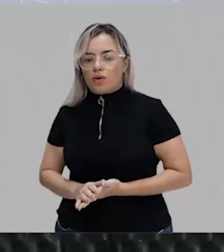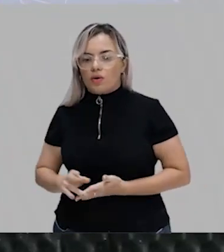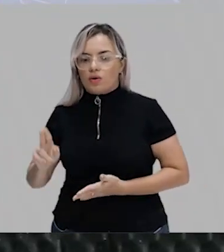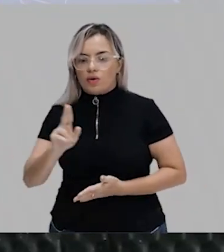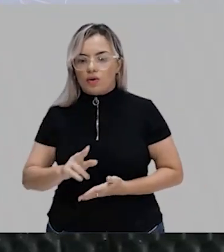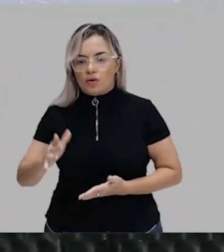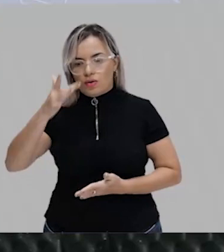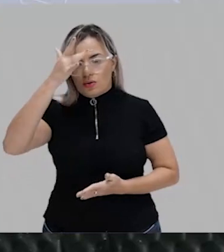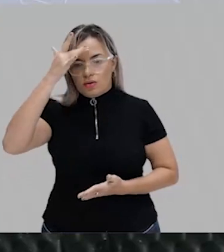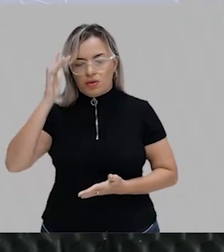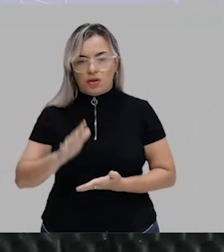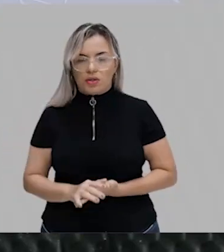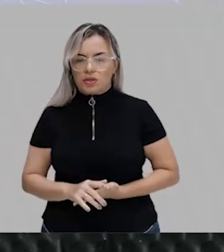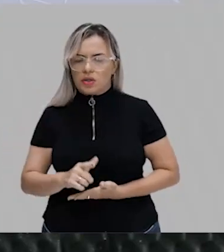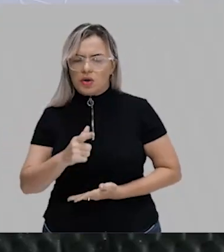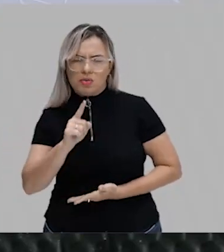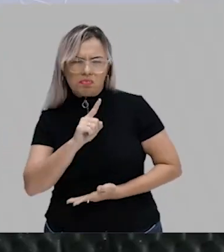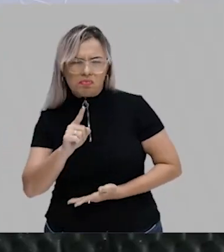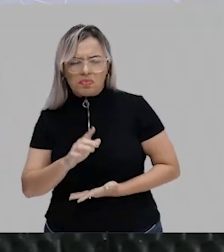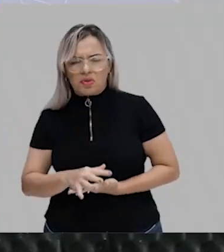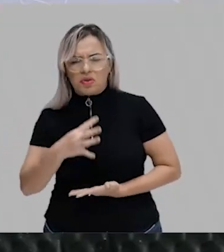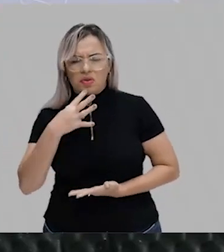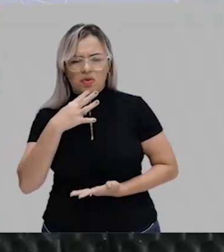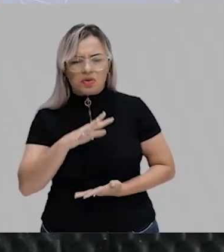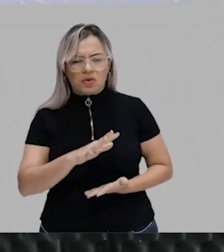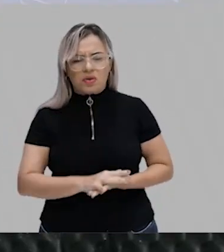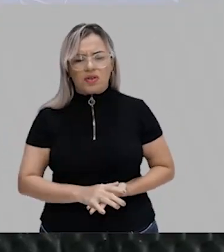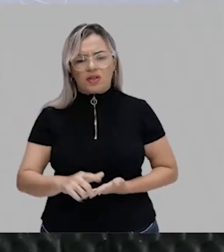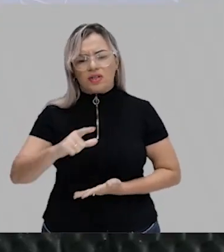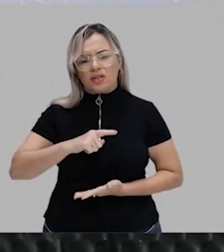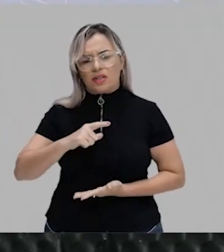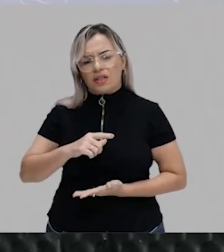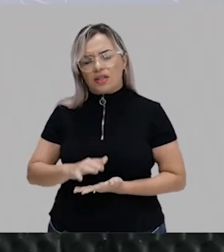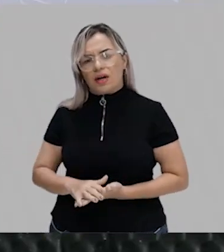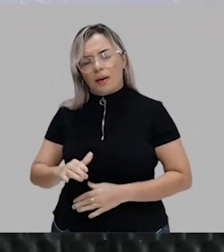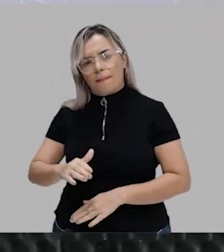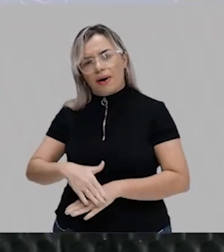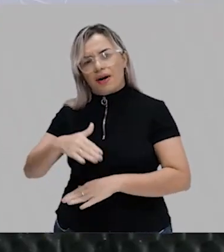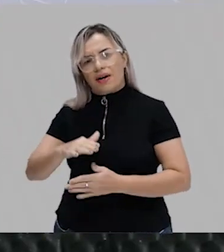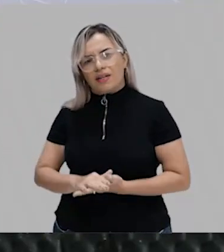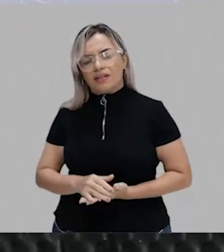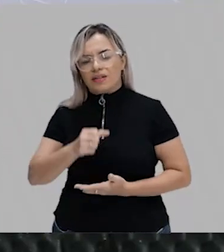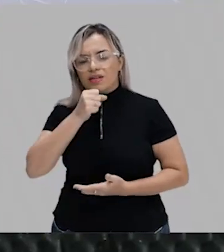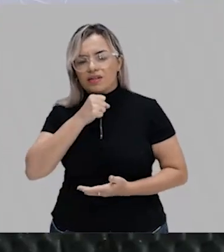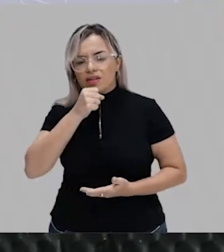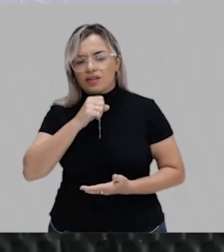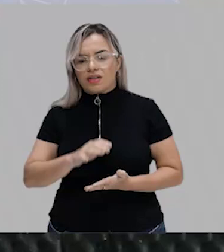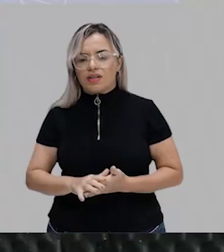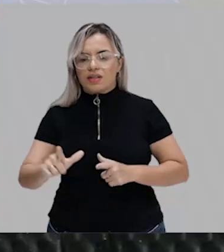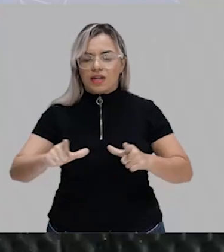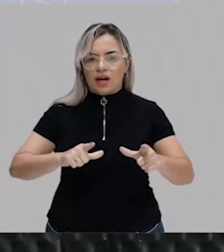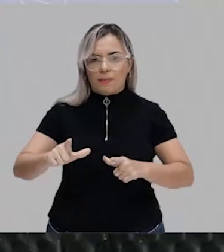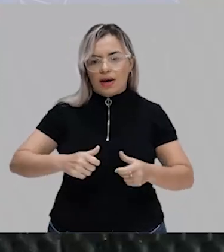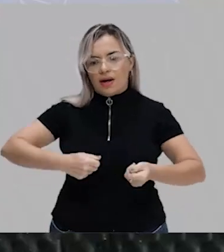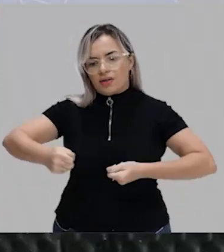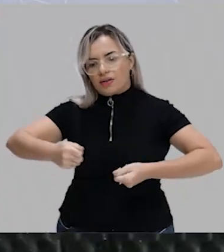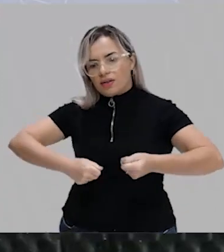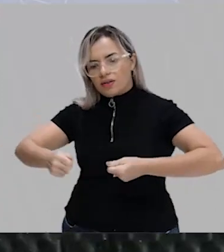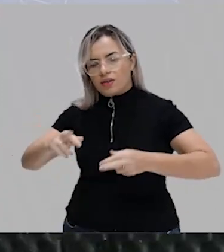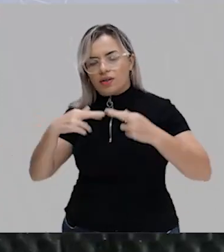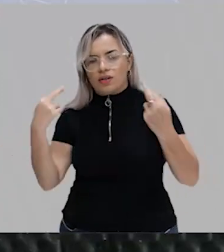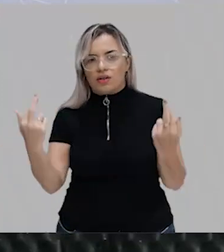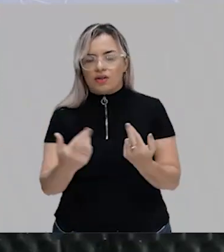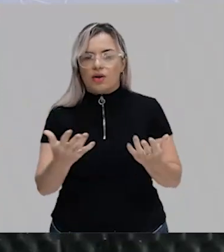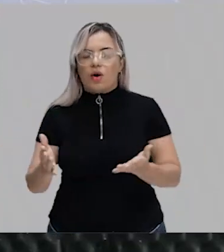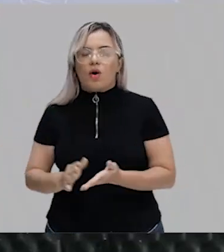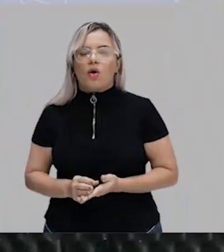e até na vizinhança, porque você tem o teu vizinho que tu conhece há um tempo, mas ele é mais velho do que você sempre se refere